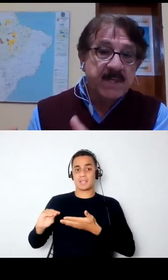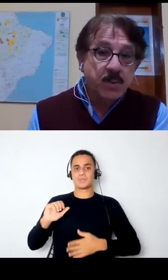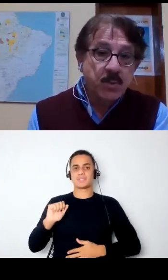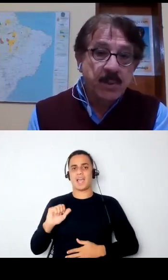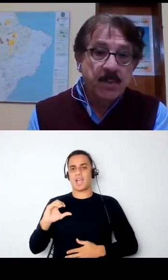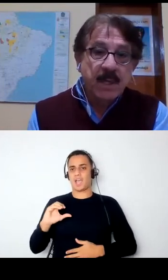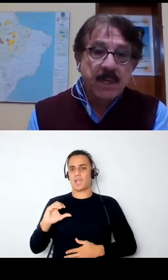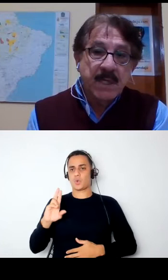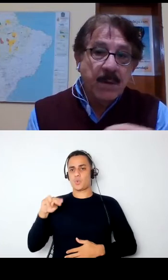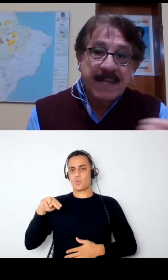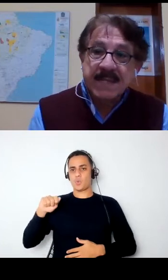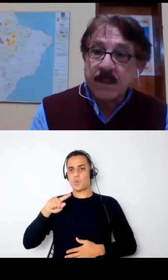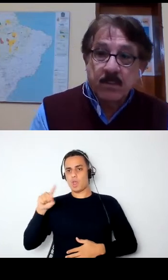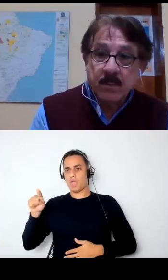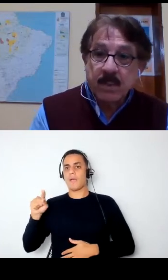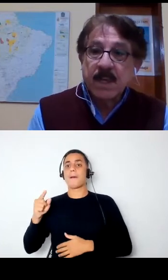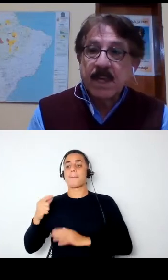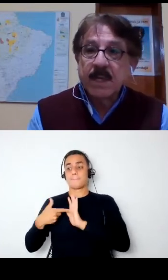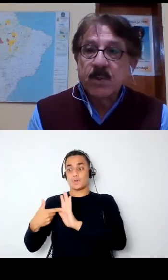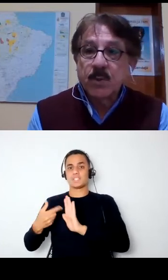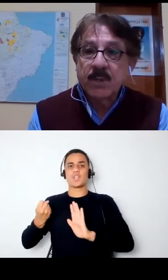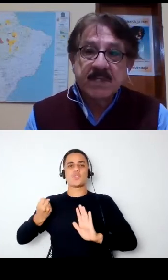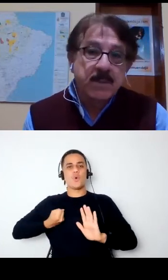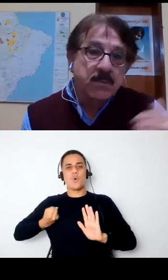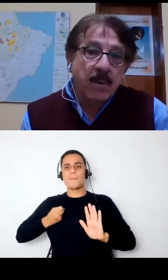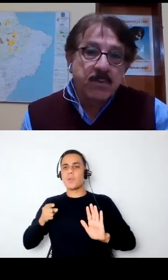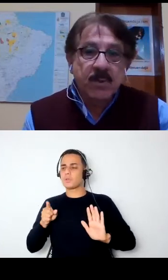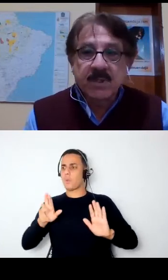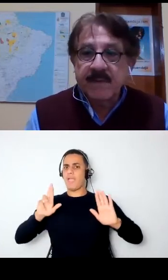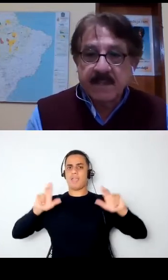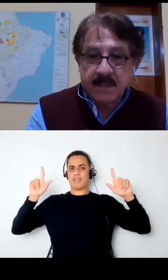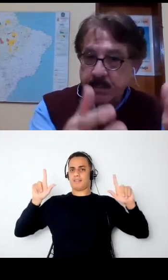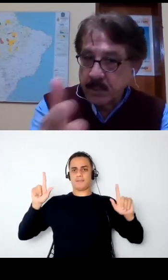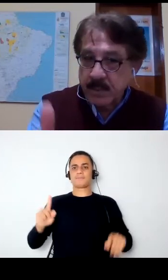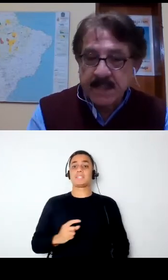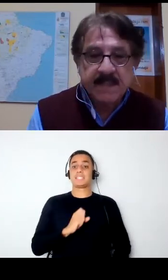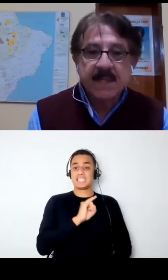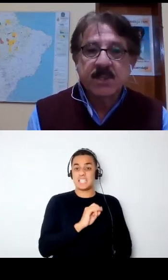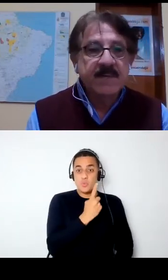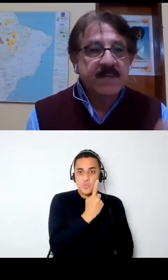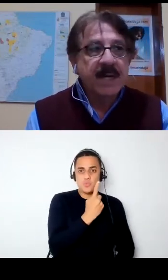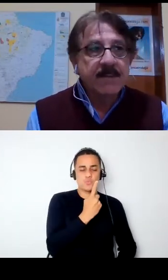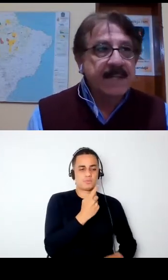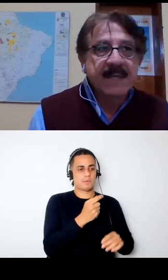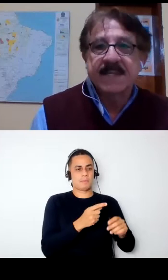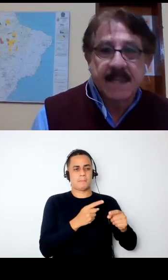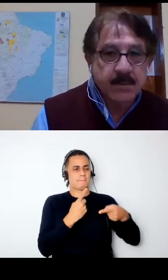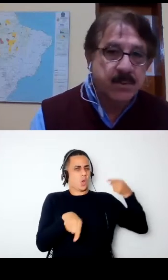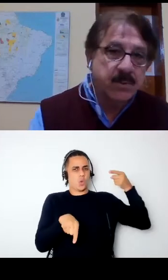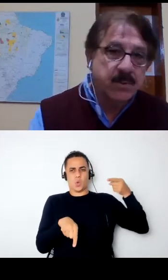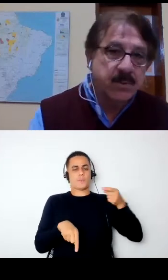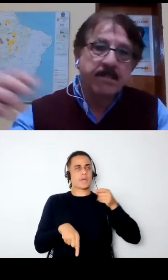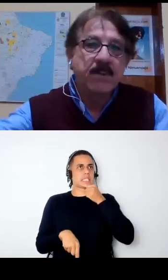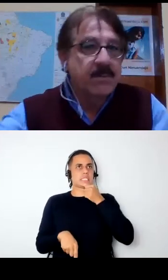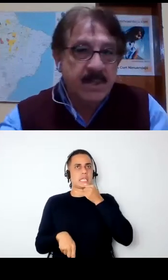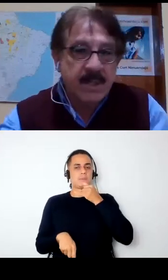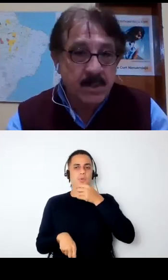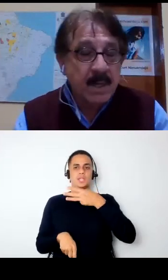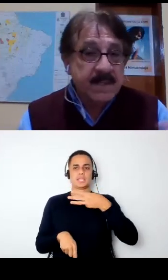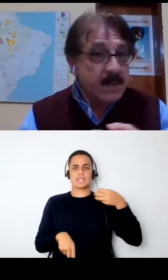um terceiro número que não é tão incongruente. Se um autor se por um desses aí a gente tivesse chegado a 300 e outro